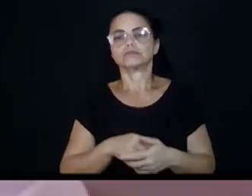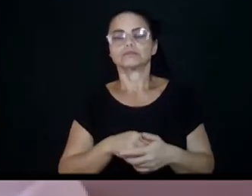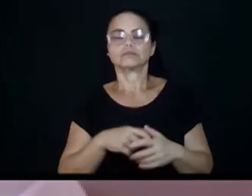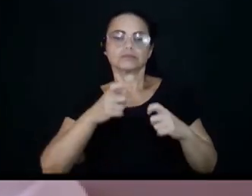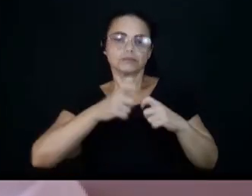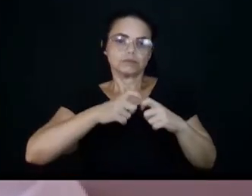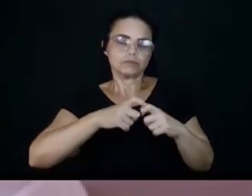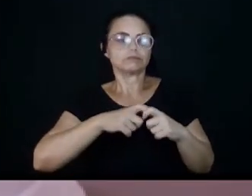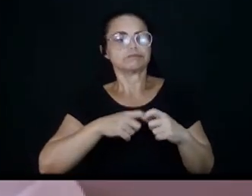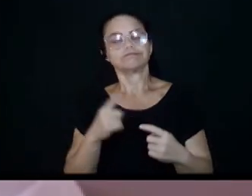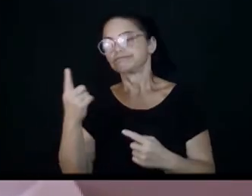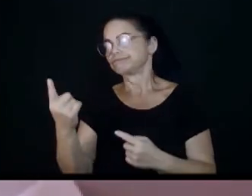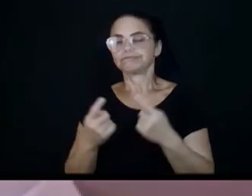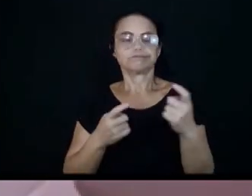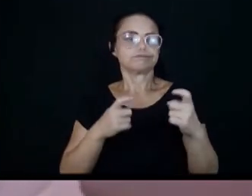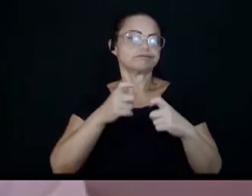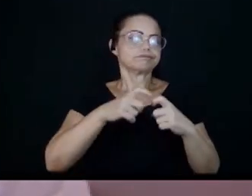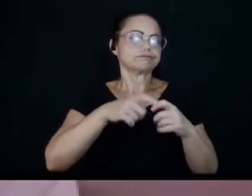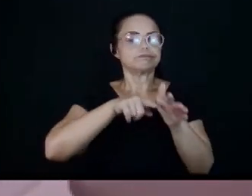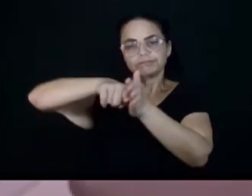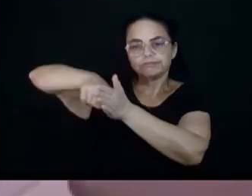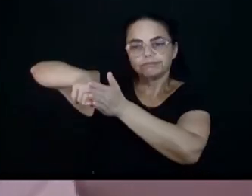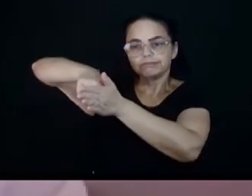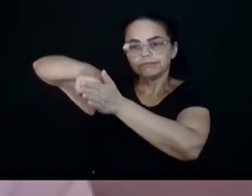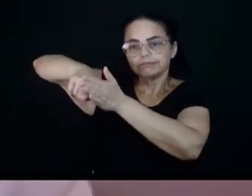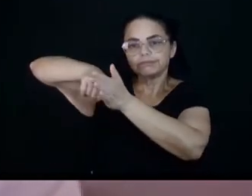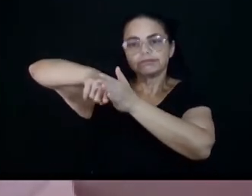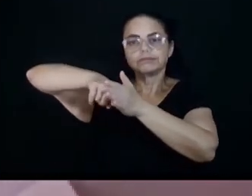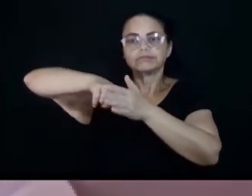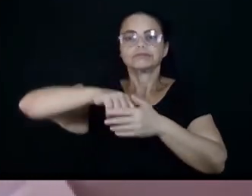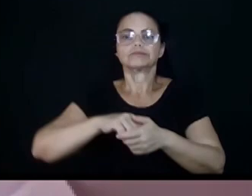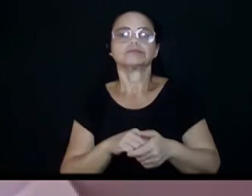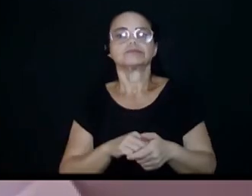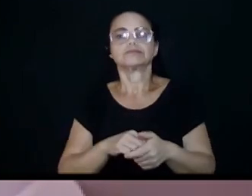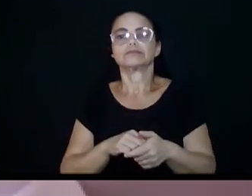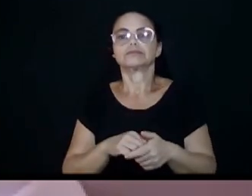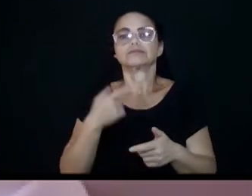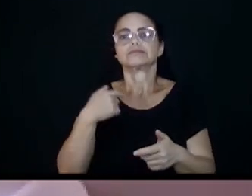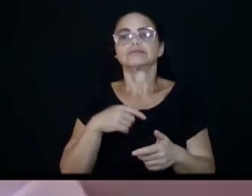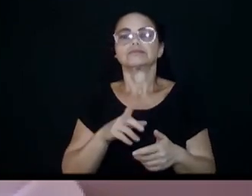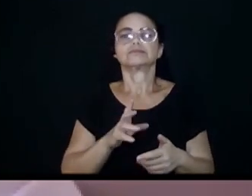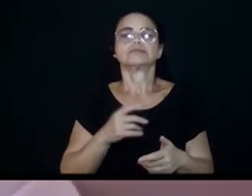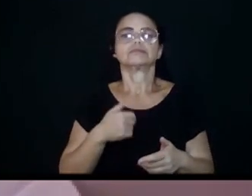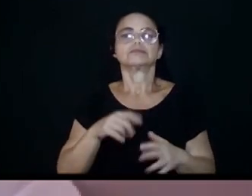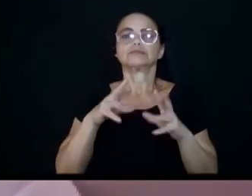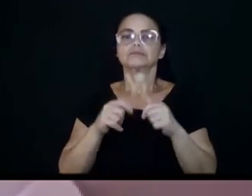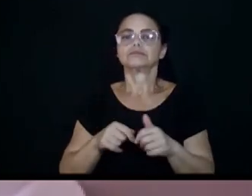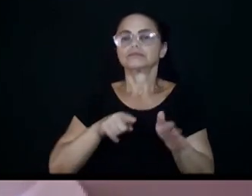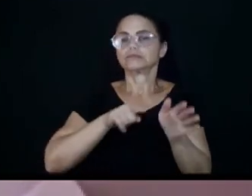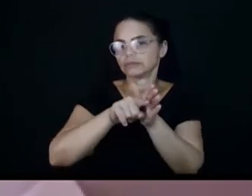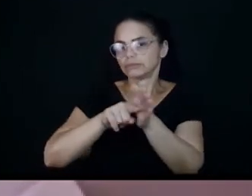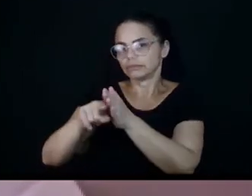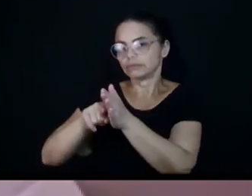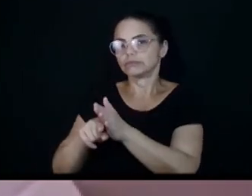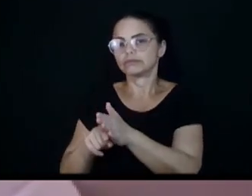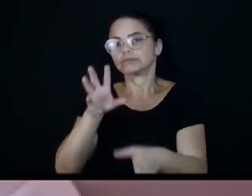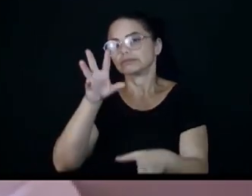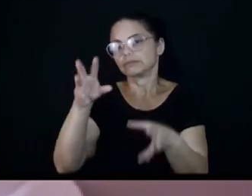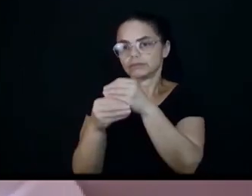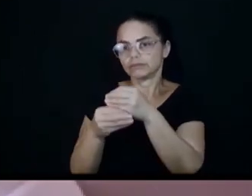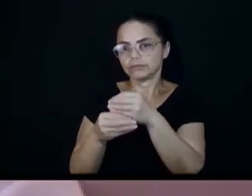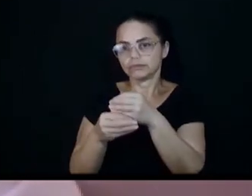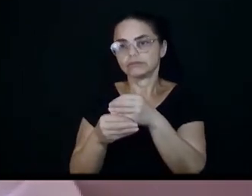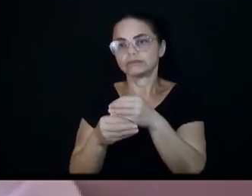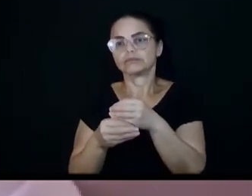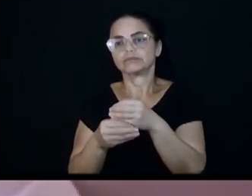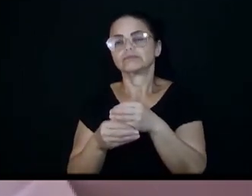e faz os exames. E é importante a gente dizer que a grande maioria, ou todos os exames complementares para a